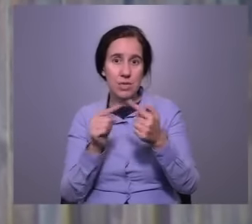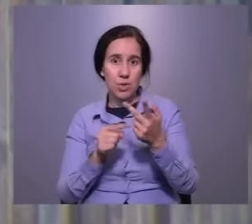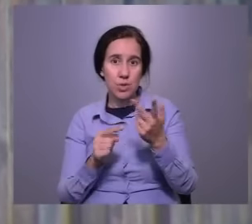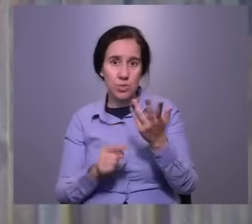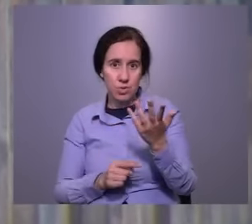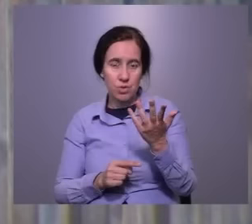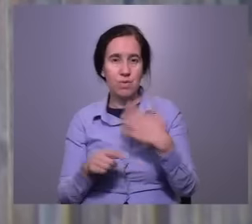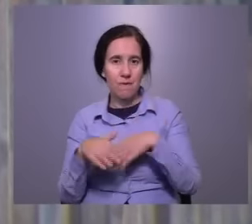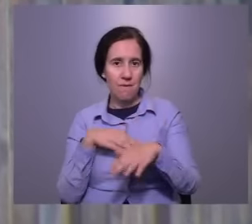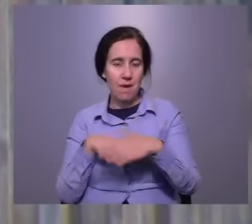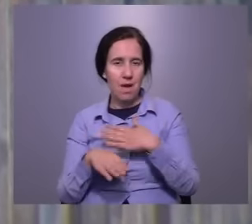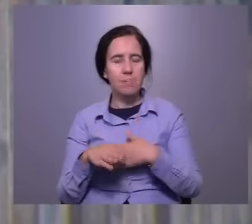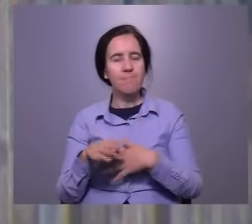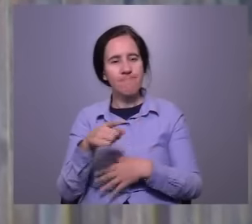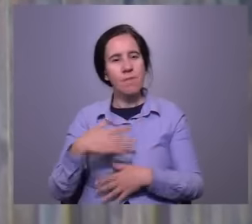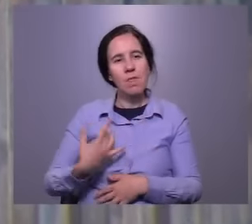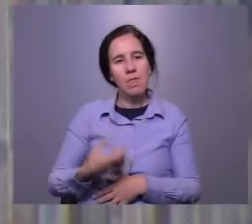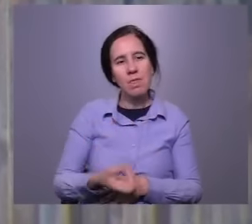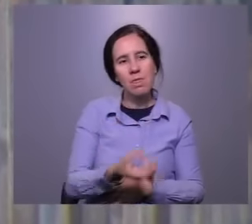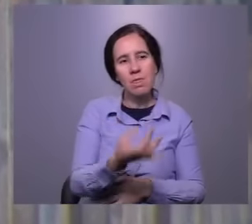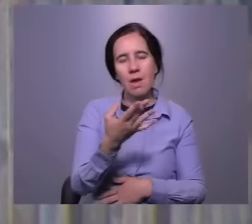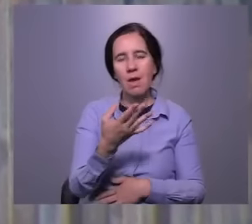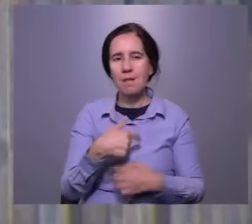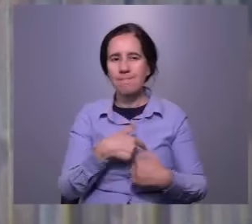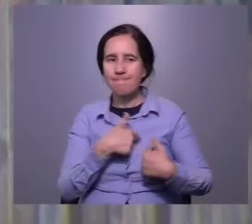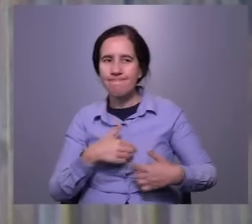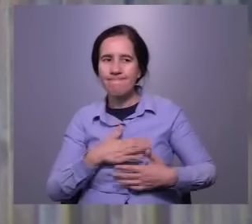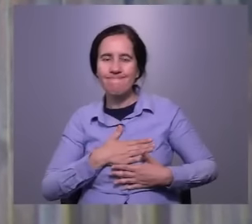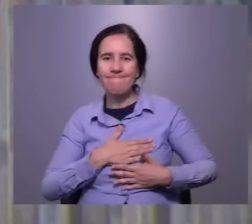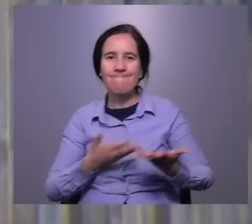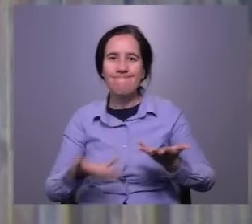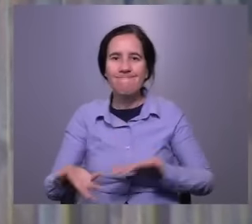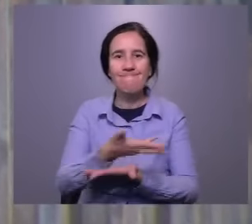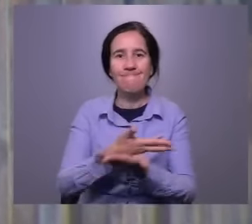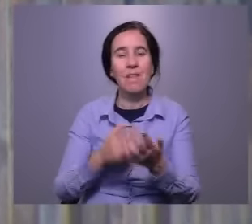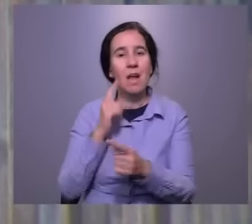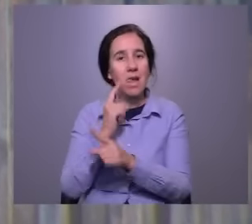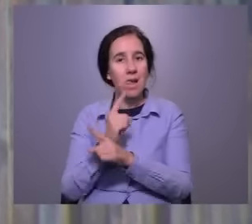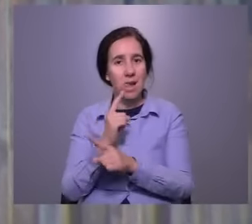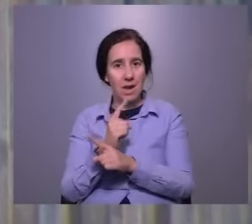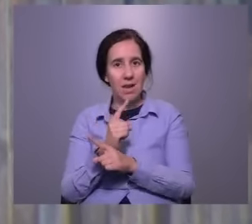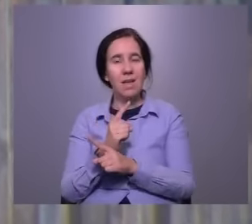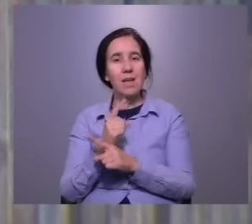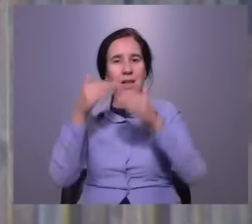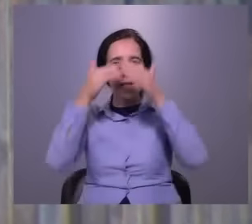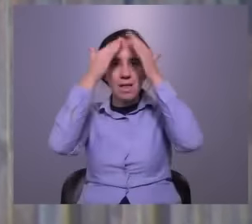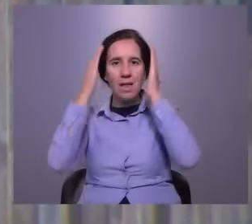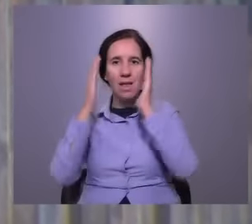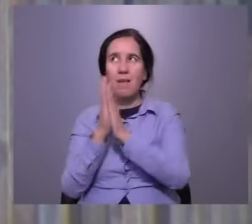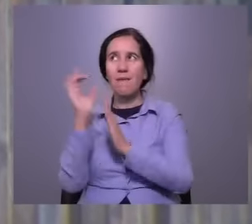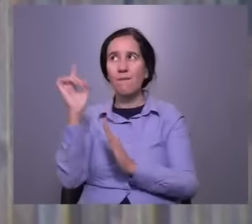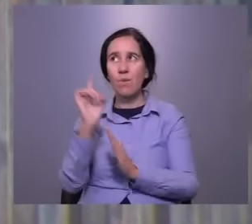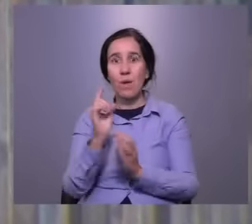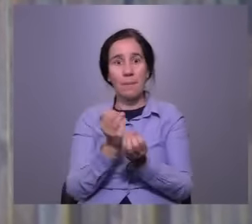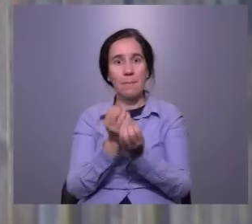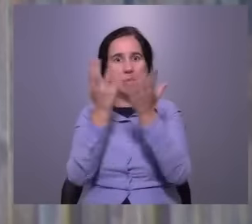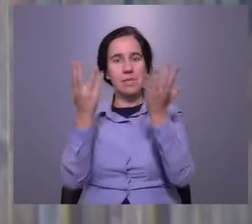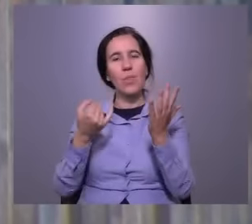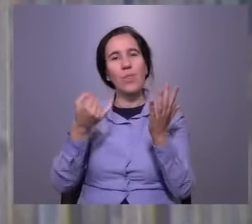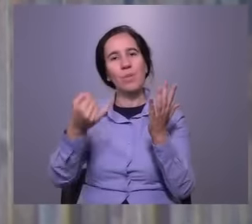ao seu encontro com vontade de contribuir para a sua solução. São estas